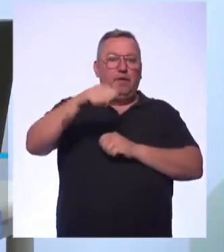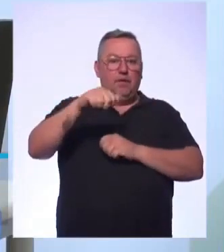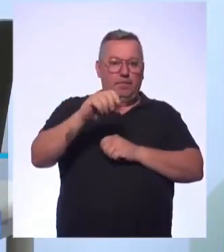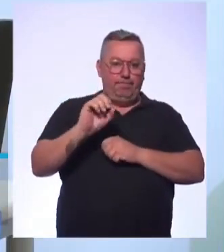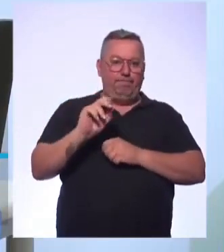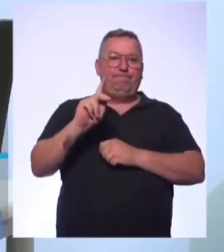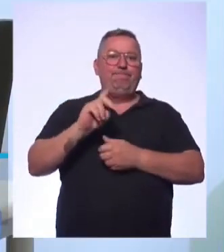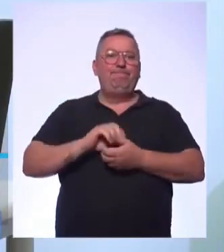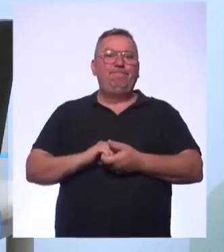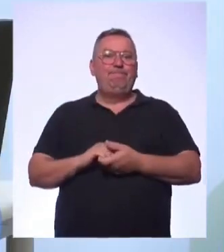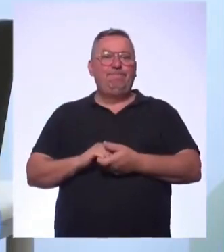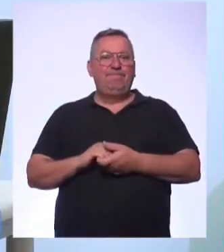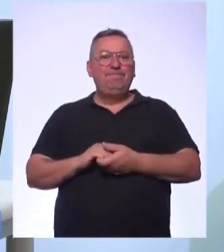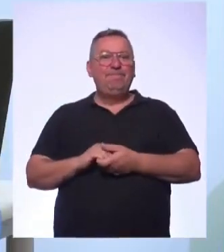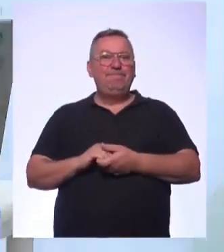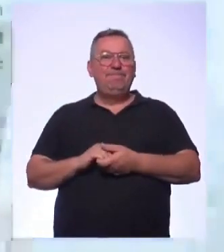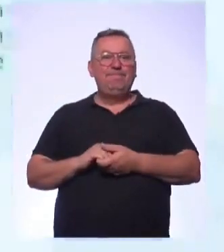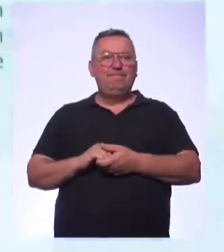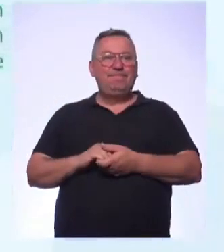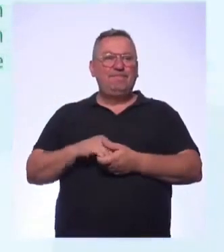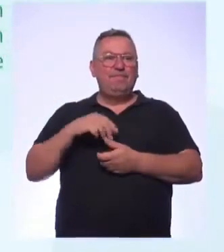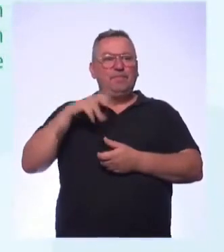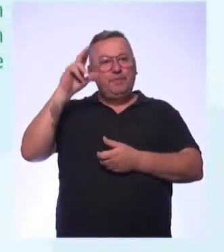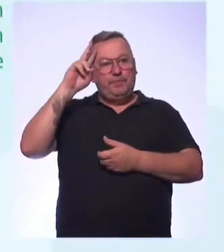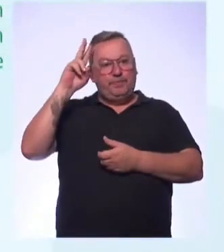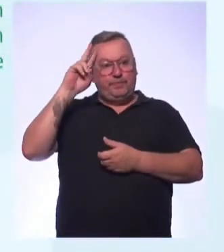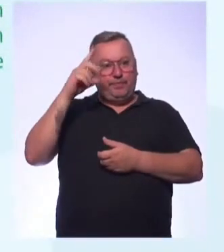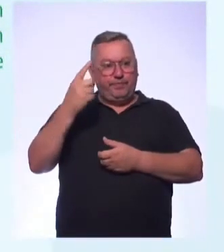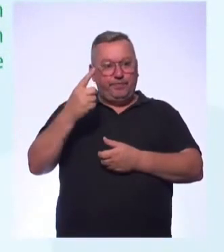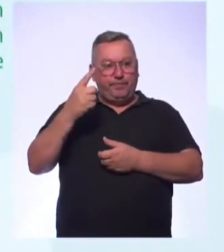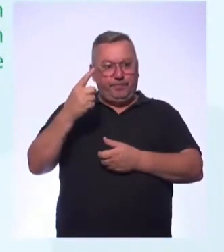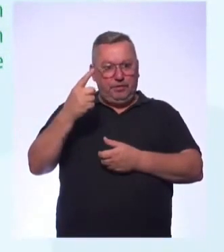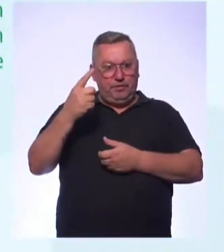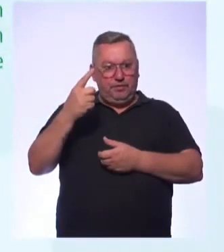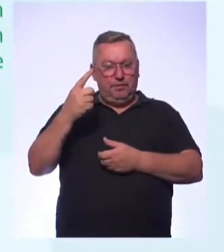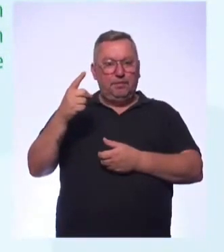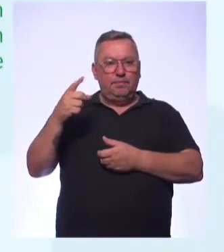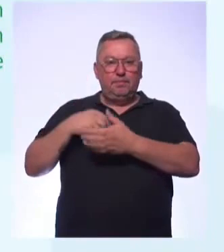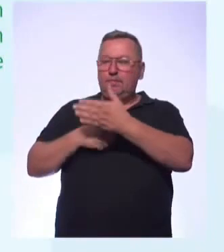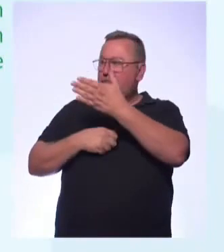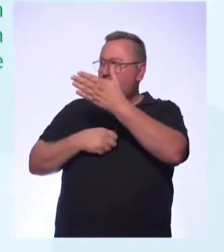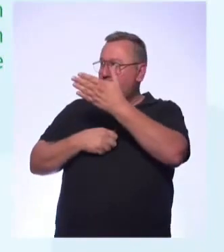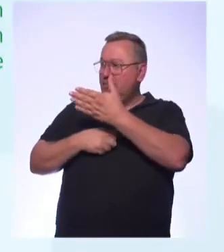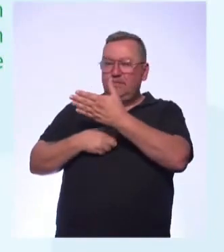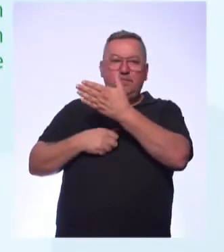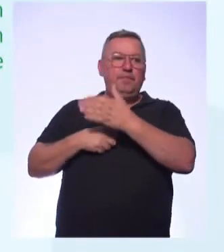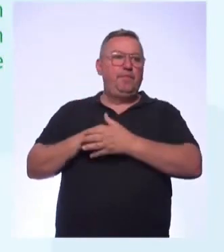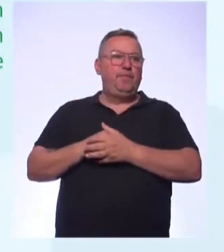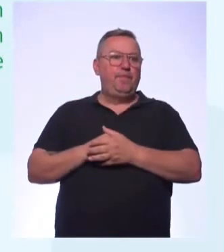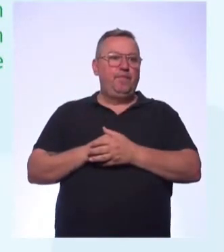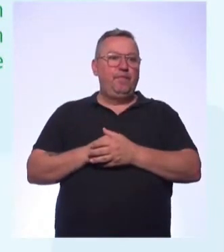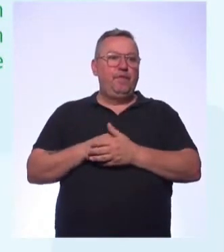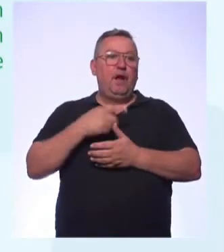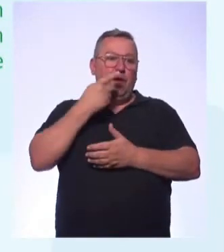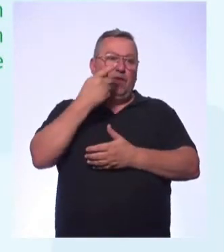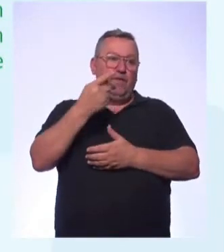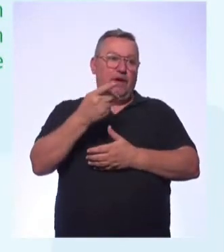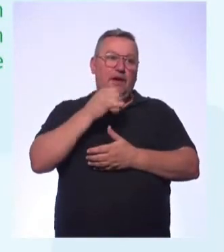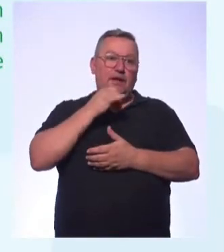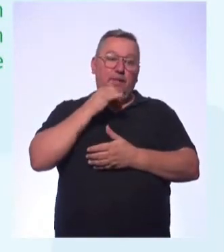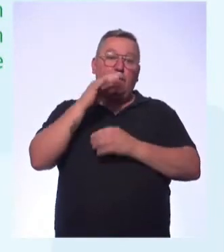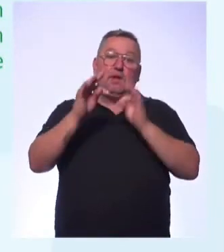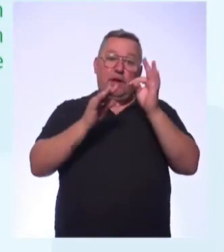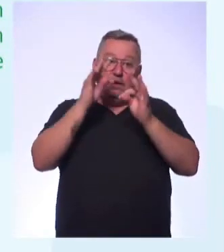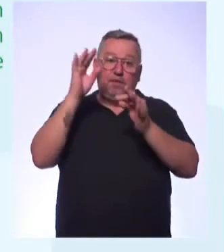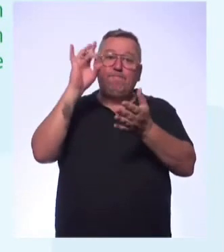por uma, tá bom? Então vamos lá. Retomando aí na 1, fale um pouco sobre o cenário da gravura, o que você vê. Aí eu vou falar a parte